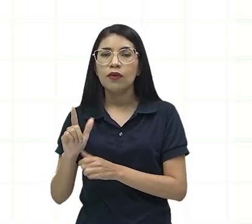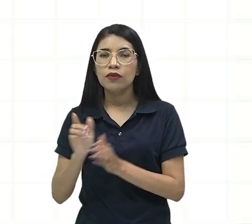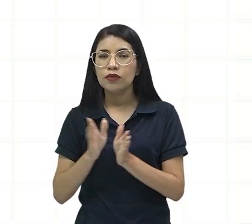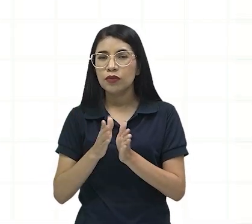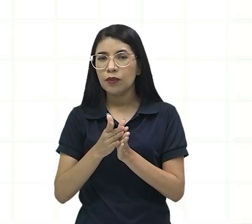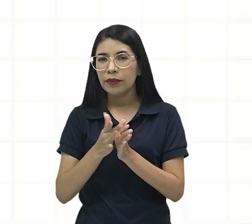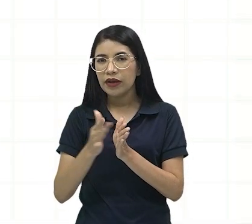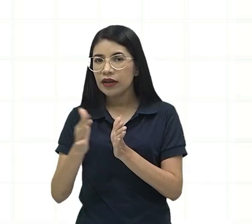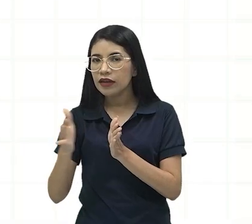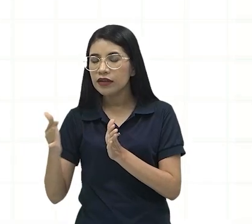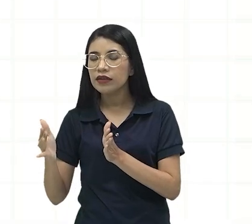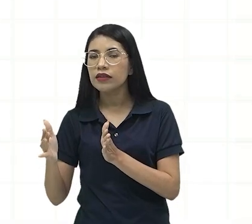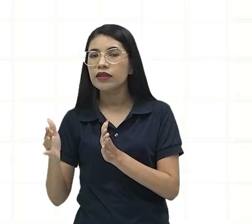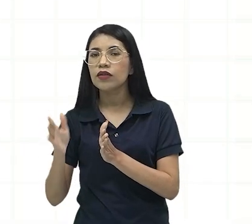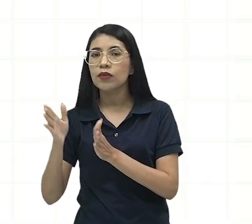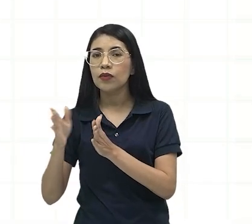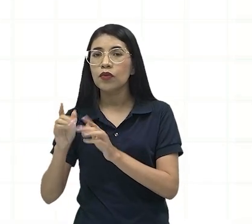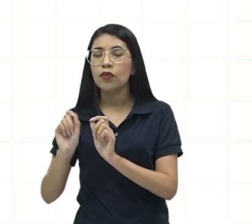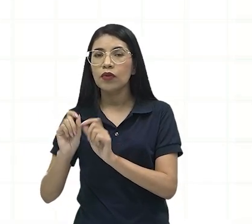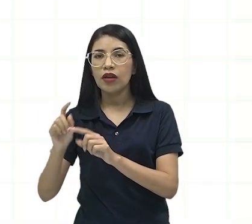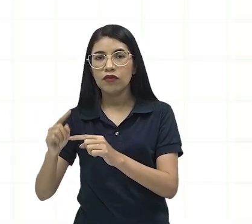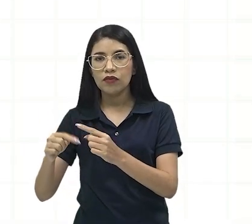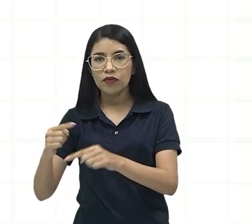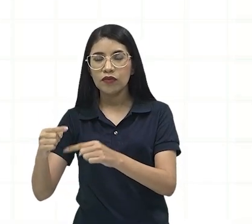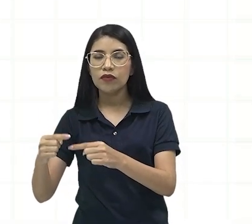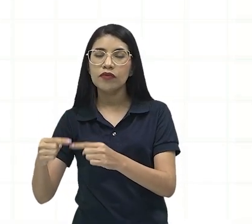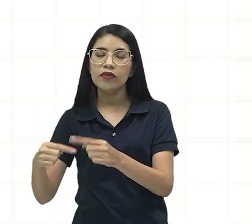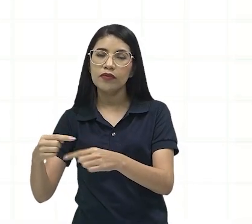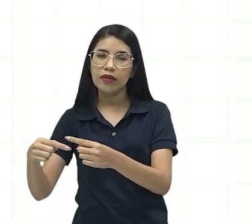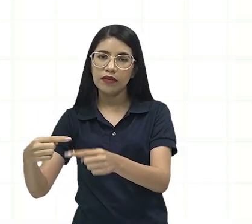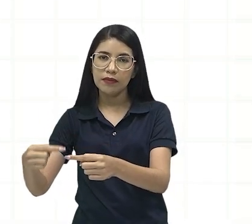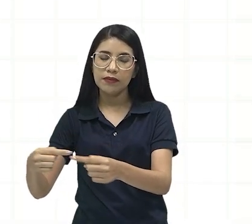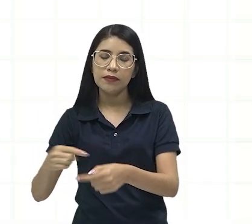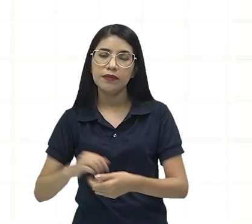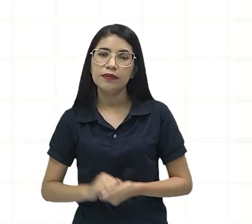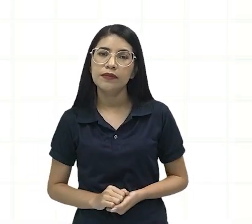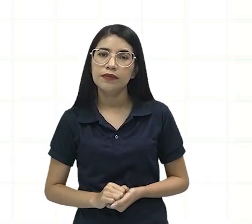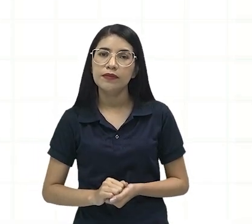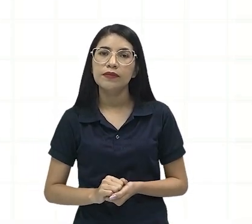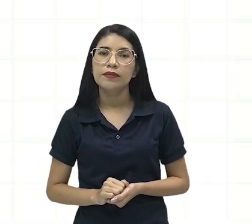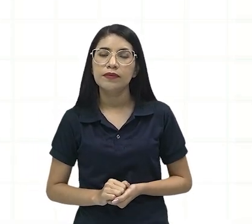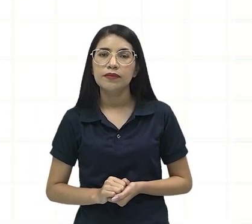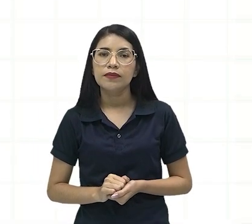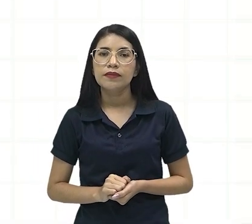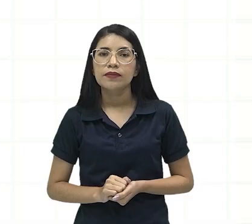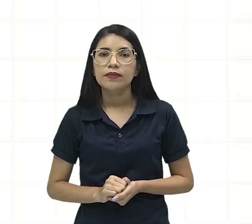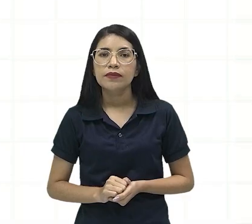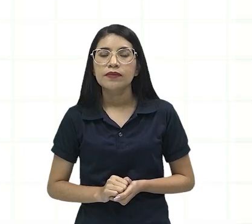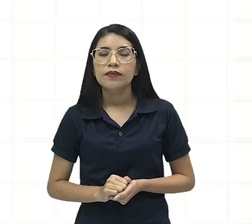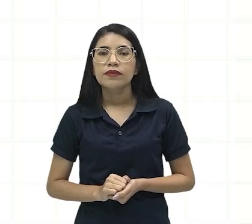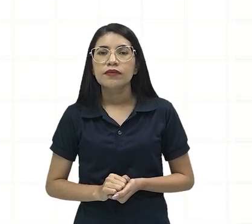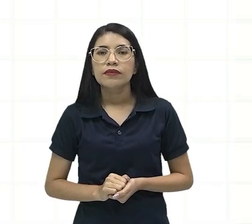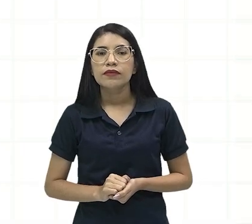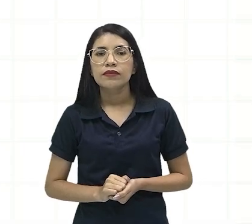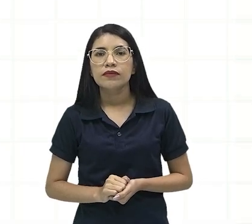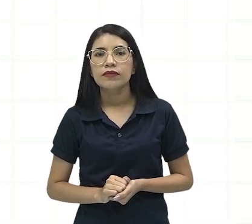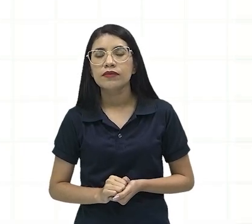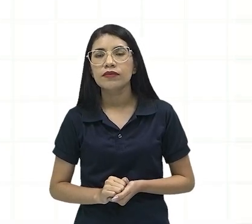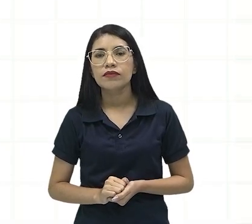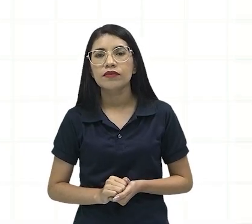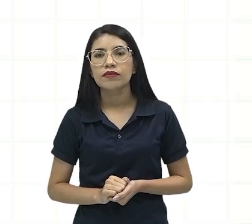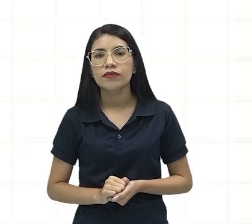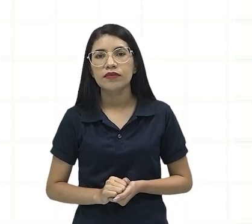período aquele descendente, aquele indivíduo que foi resultado da reprodução dos seus